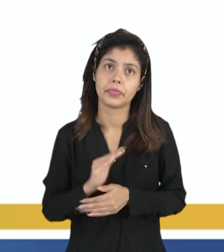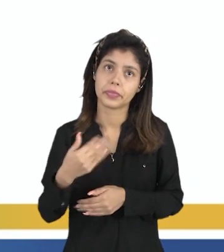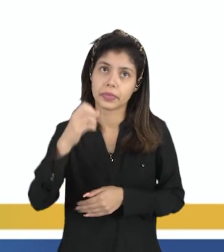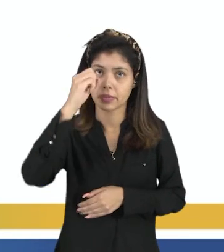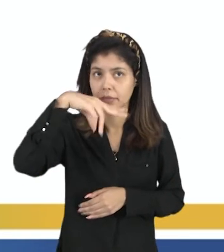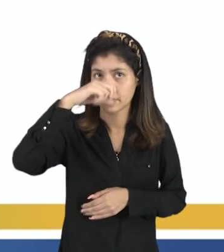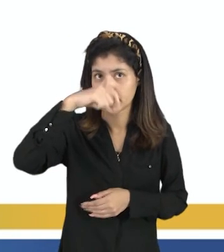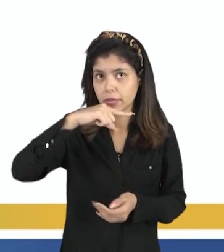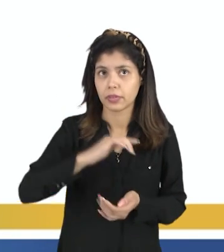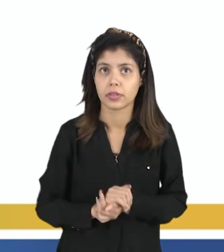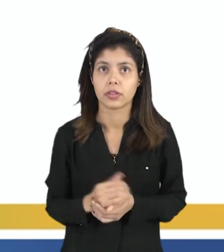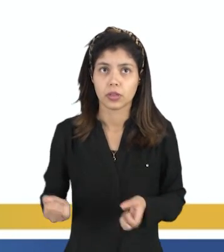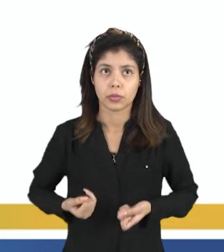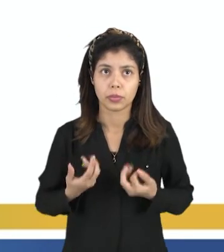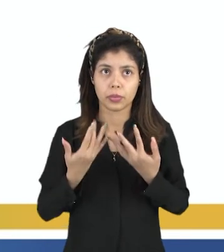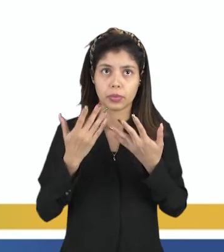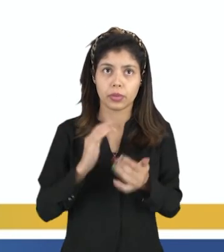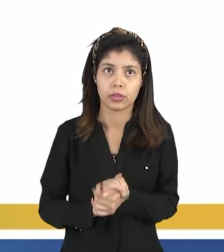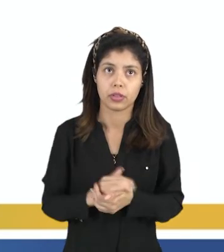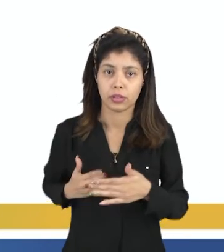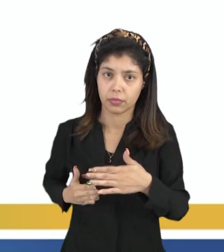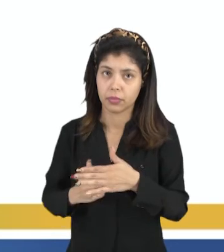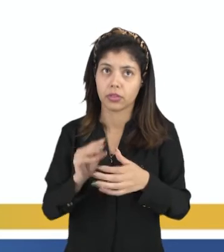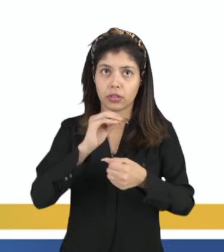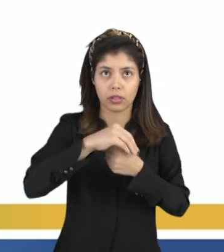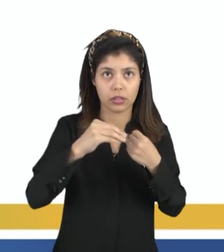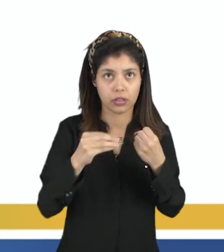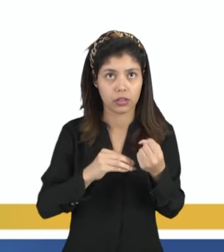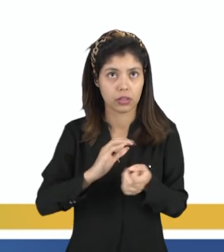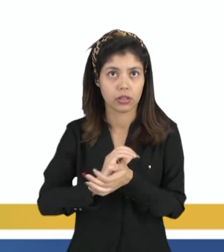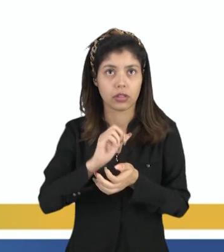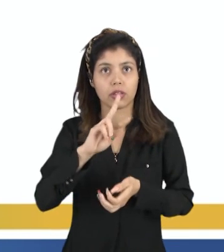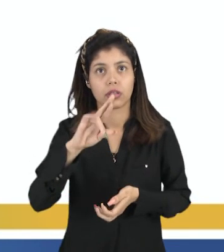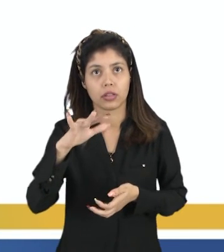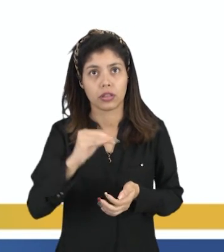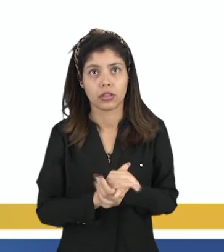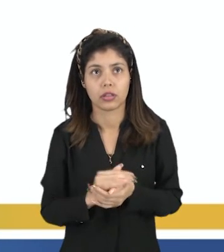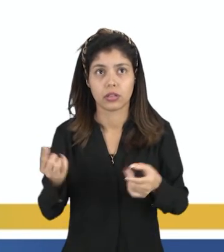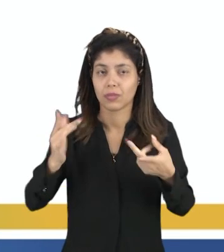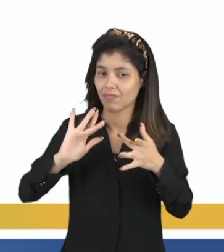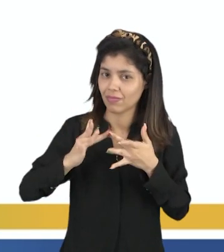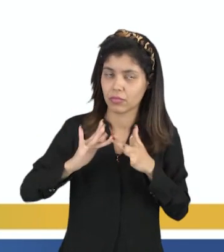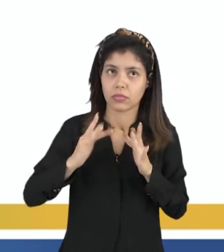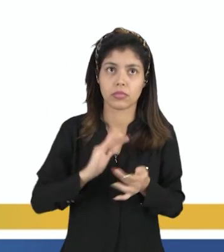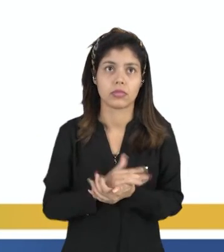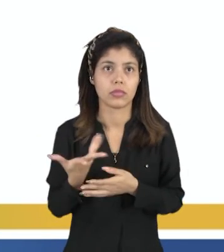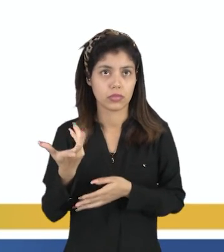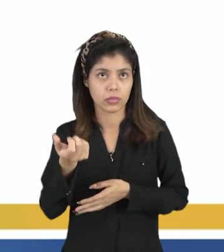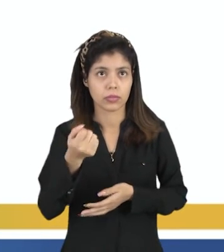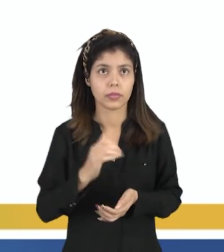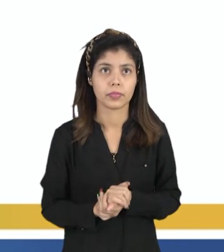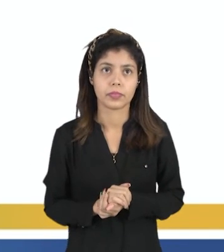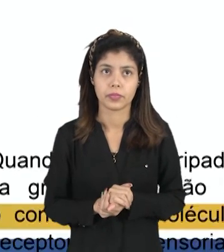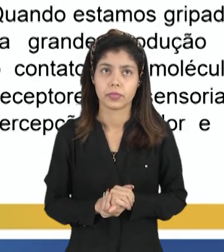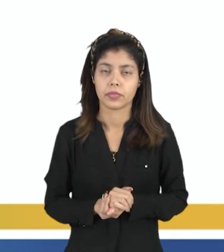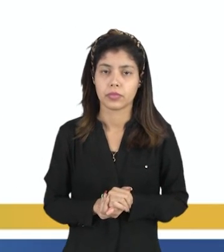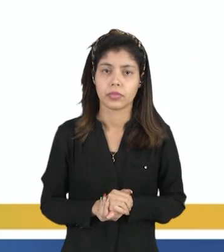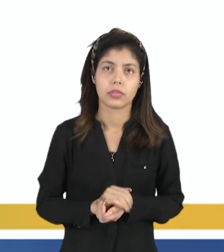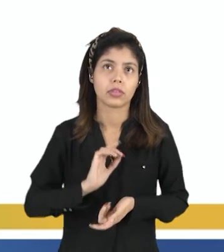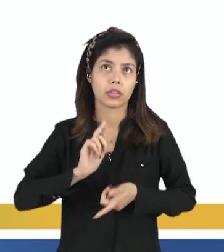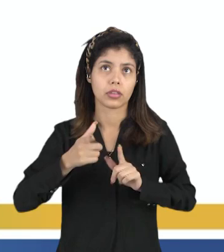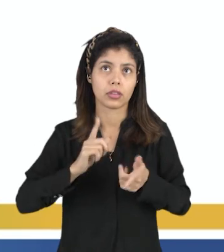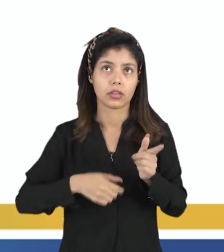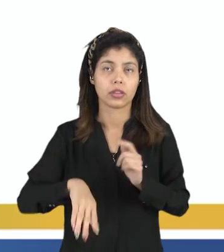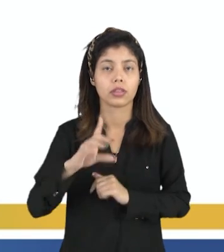a produção excessiva de muco impede que as moléculas odoríferas entrem em contato com os receptores. Bom,